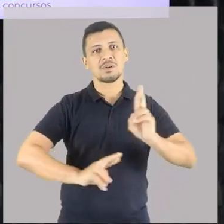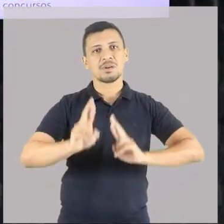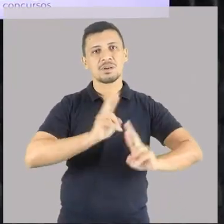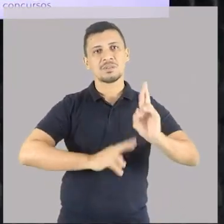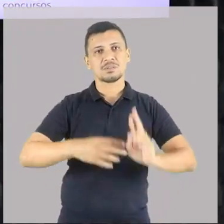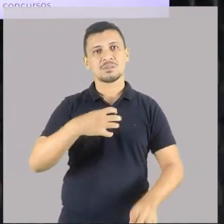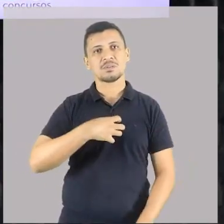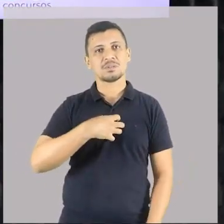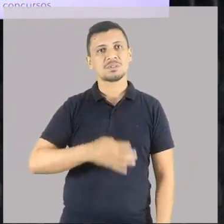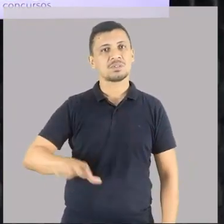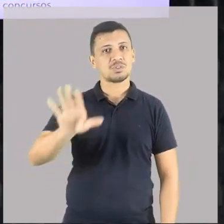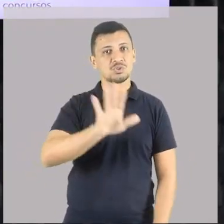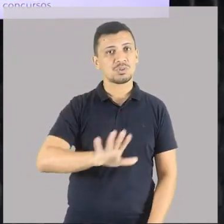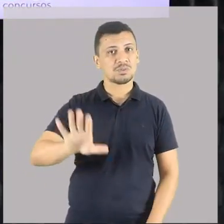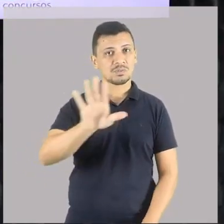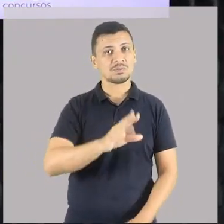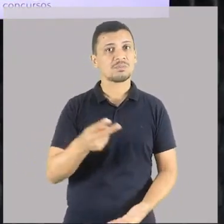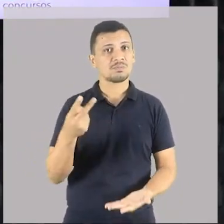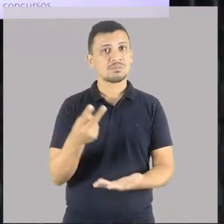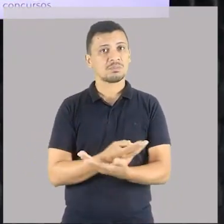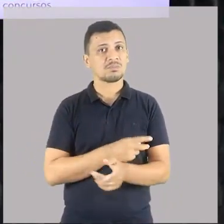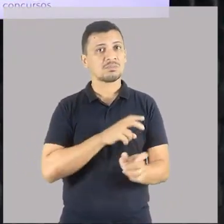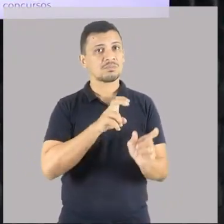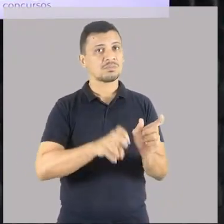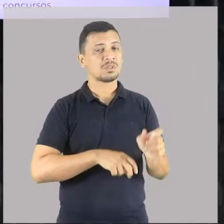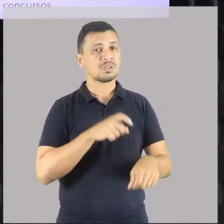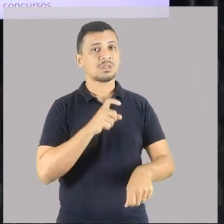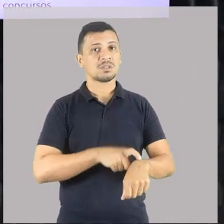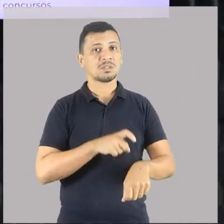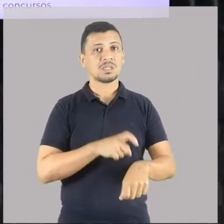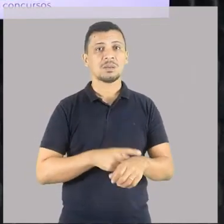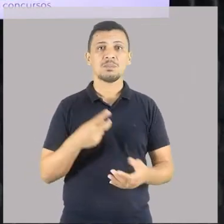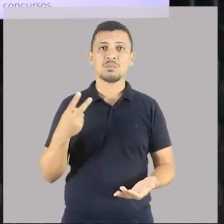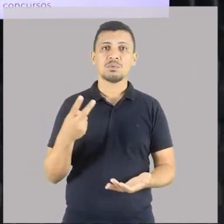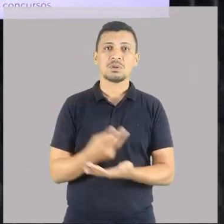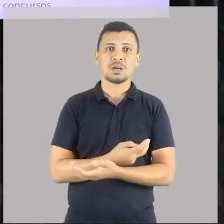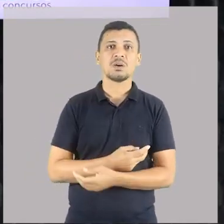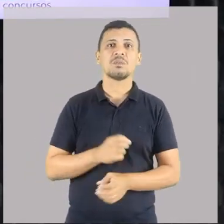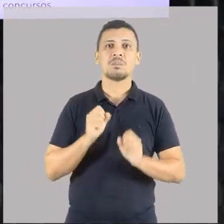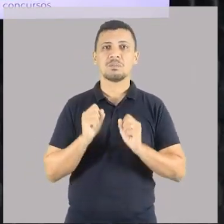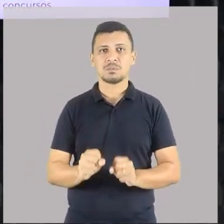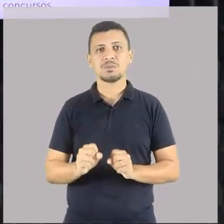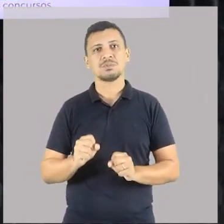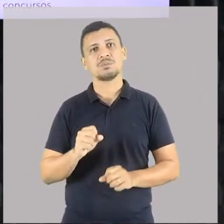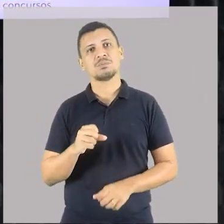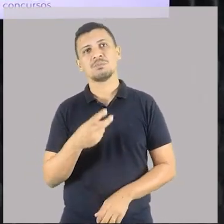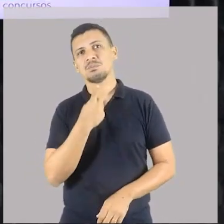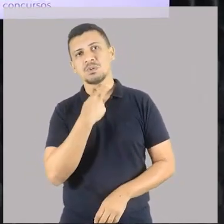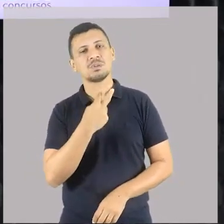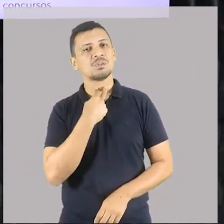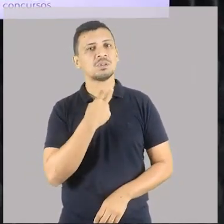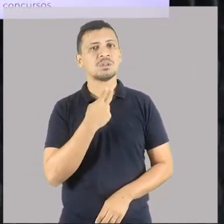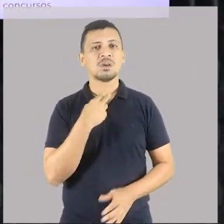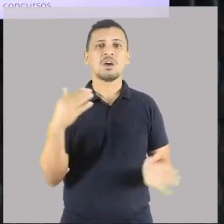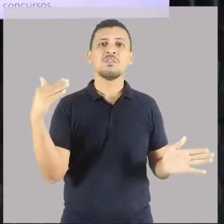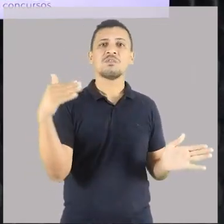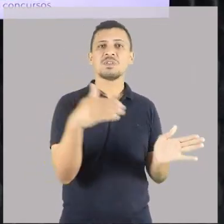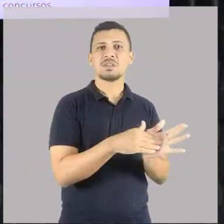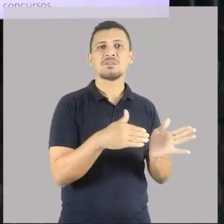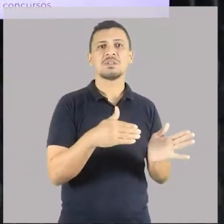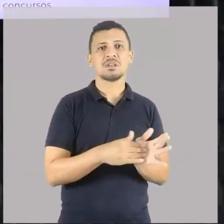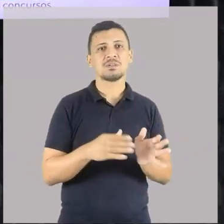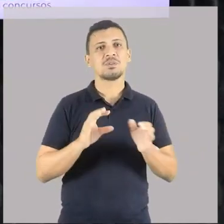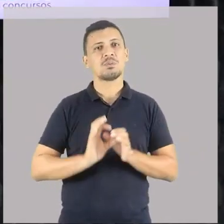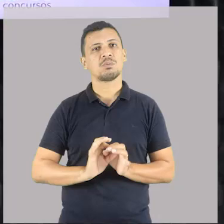semânticas, circunstanciais do advérbio, tempo, causa, condição, concessão, finalidade. Então, sempre